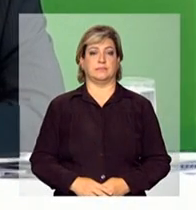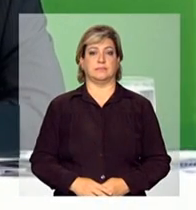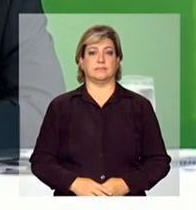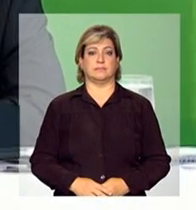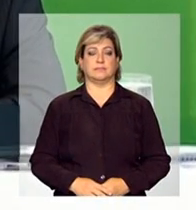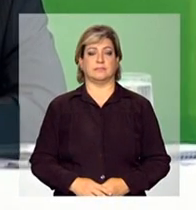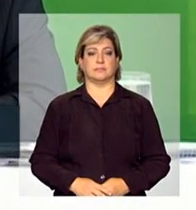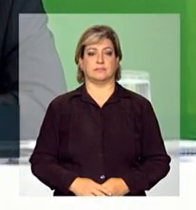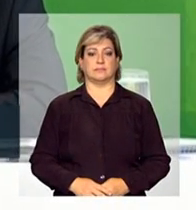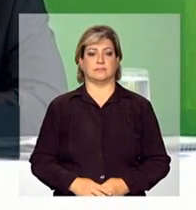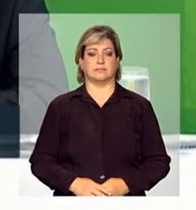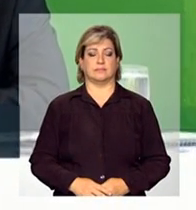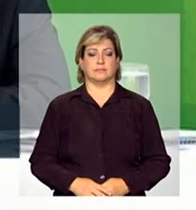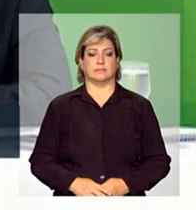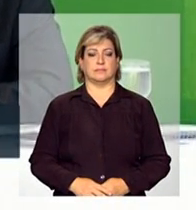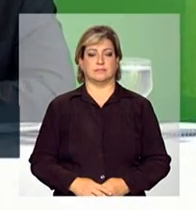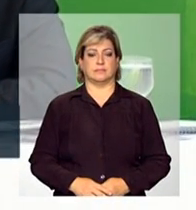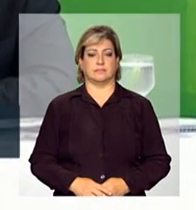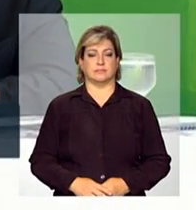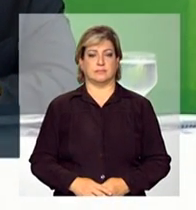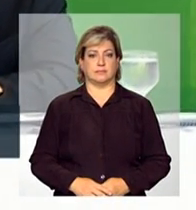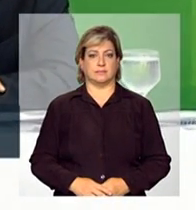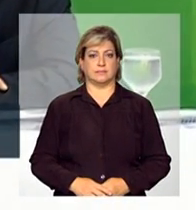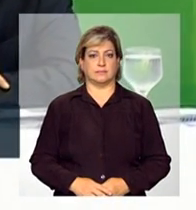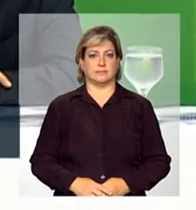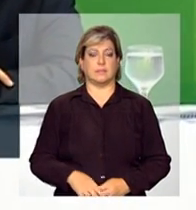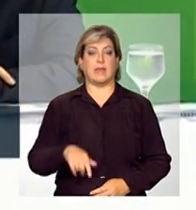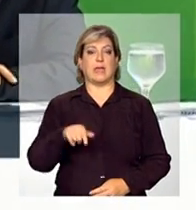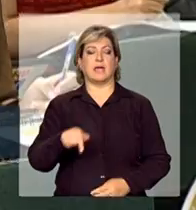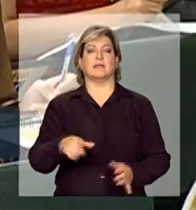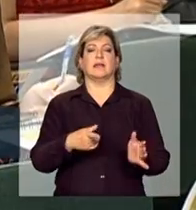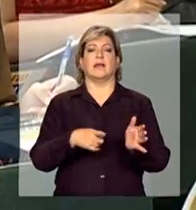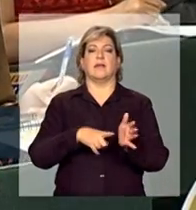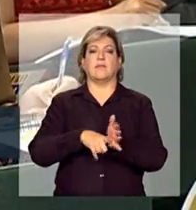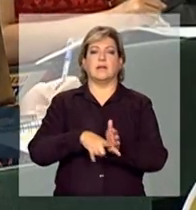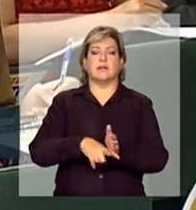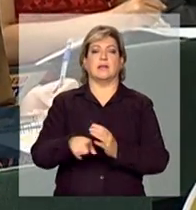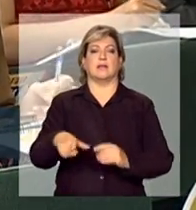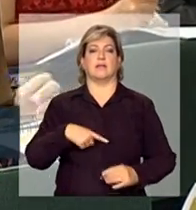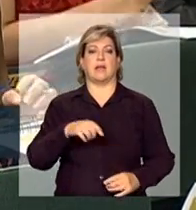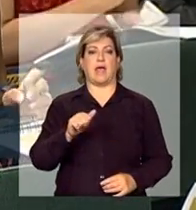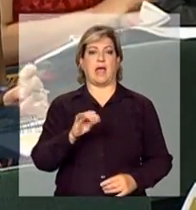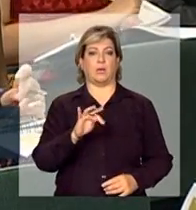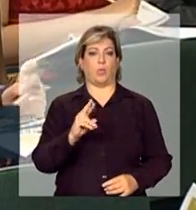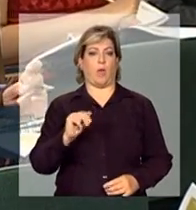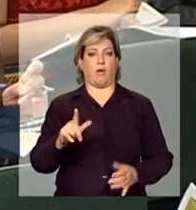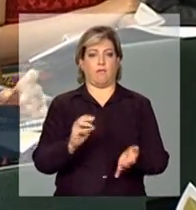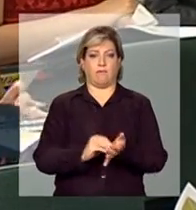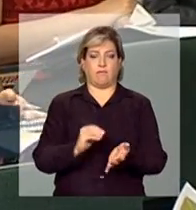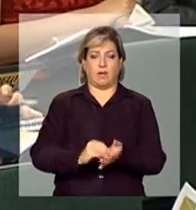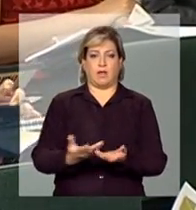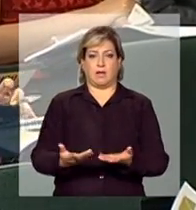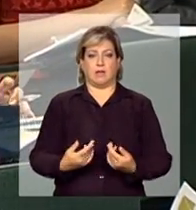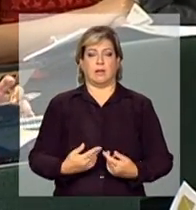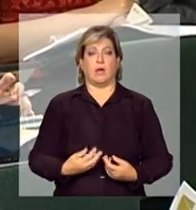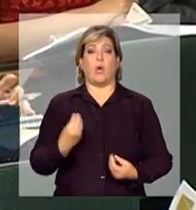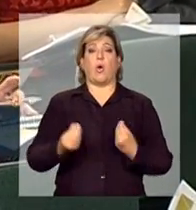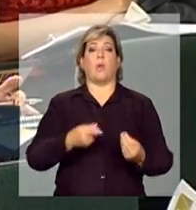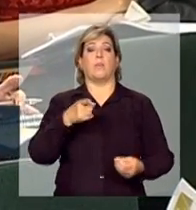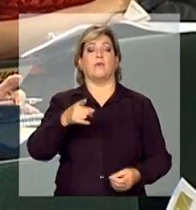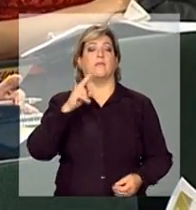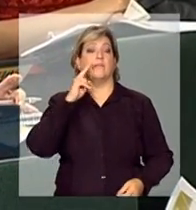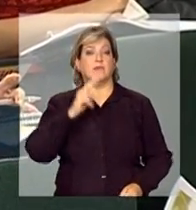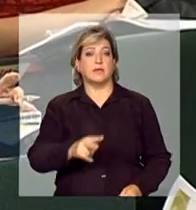aí nessa eh Ministro avaliação aí de que os dados estão desatualizados como é que sen viu é como Senor